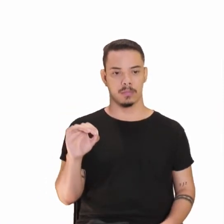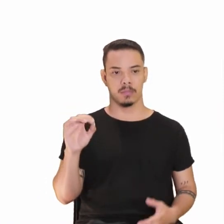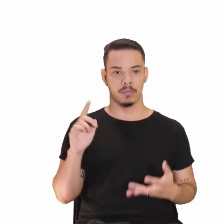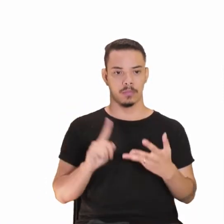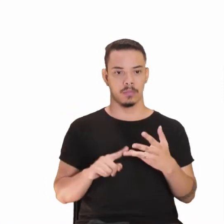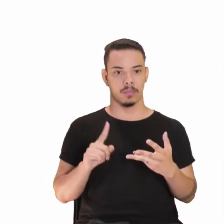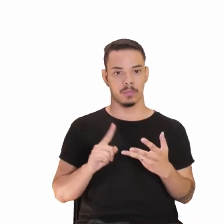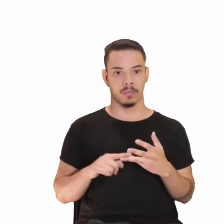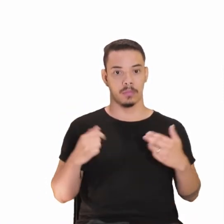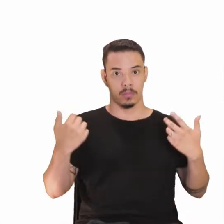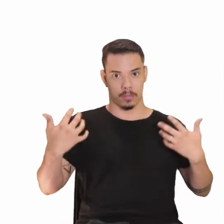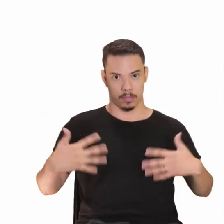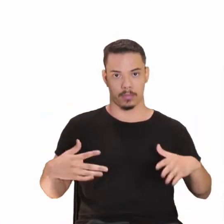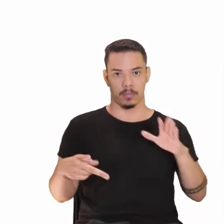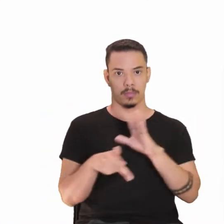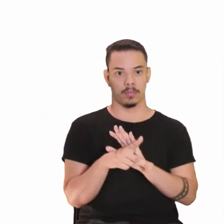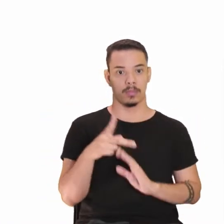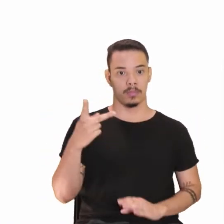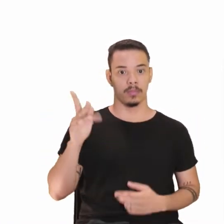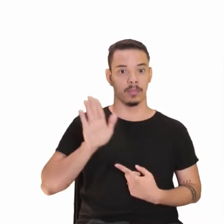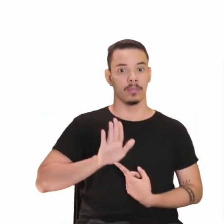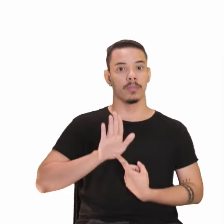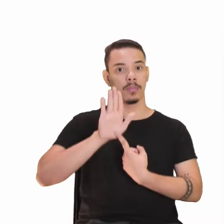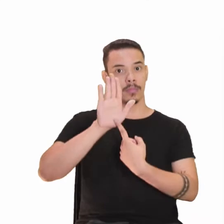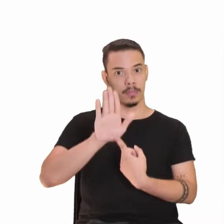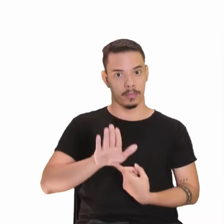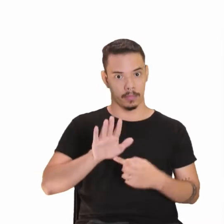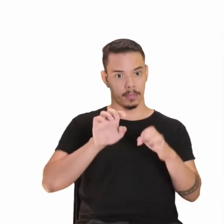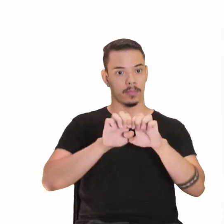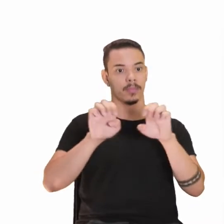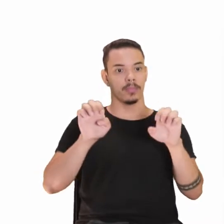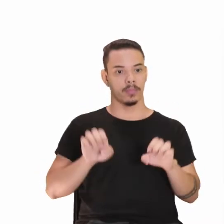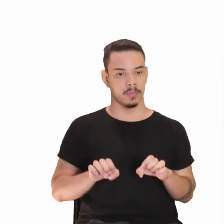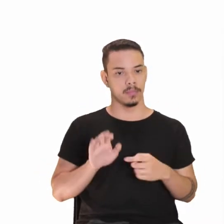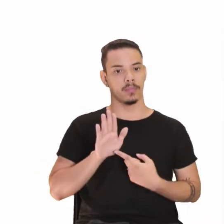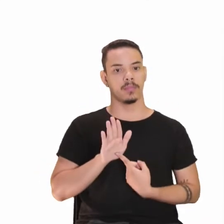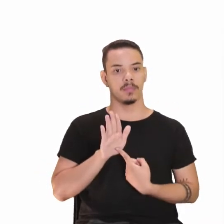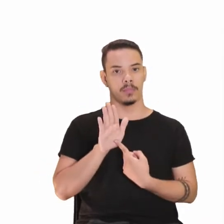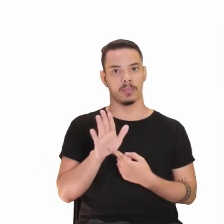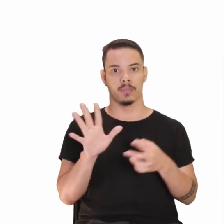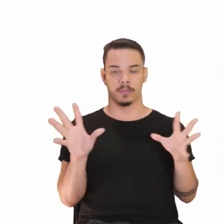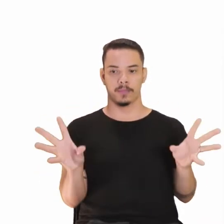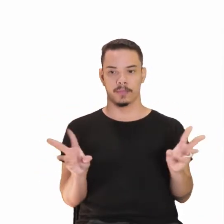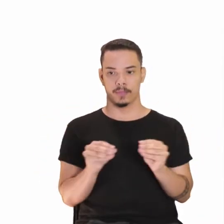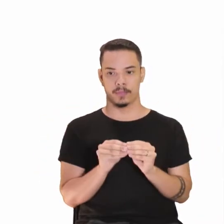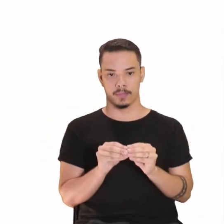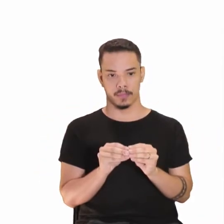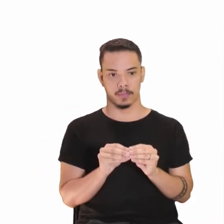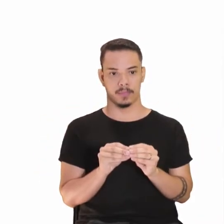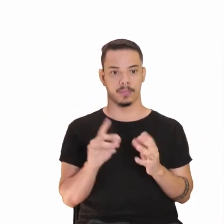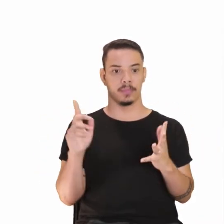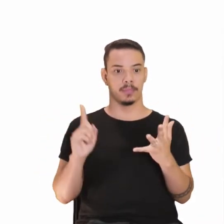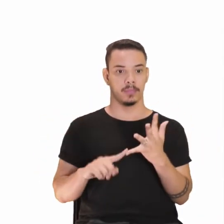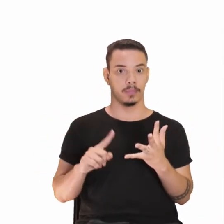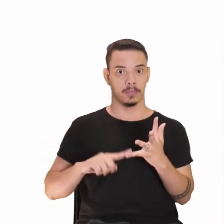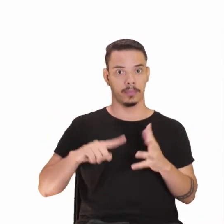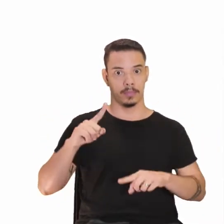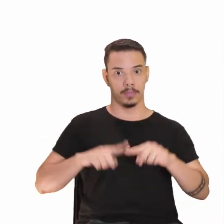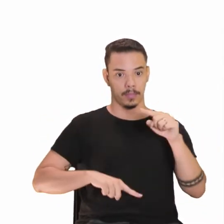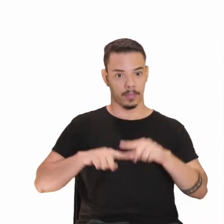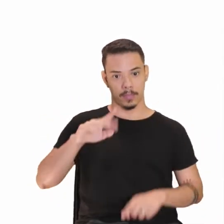O gênero dramático apresenta esta estrutura: apresentação e desfecho. Letra E. Os